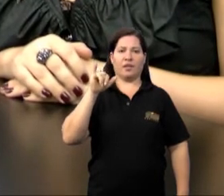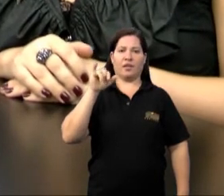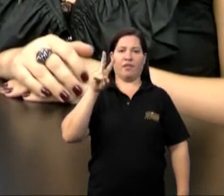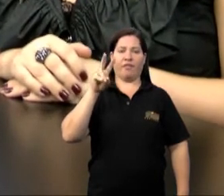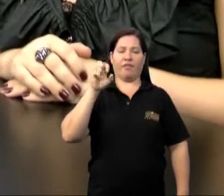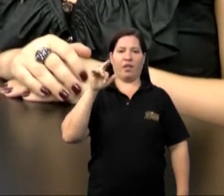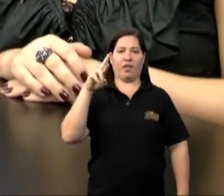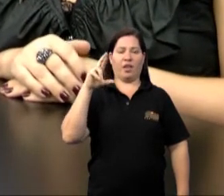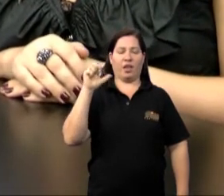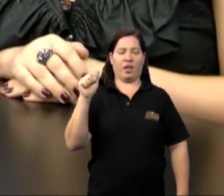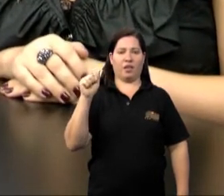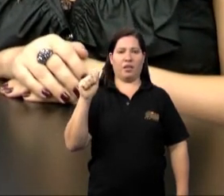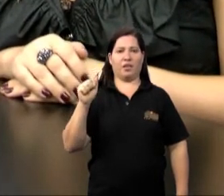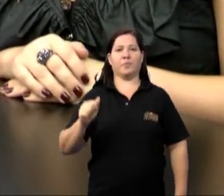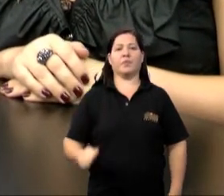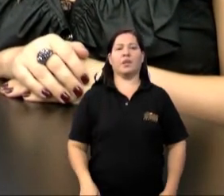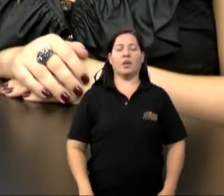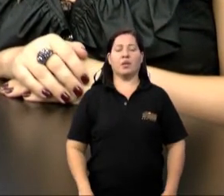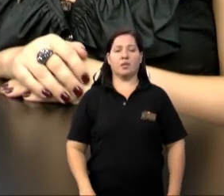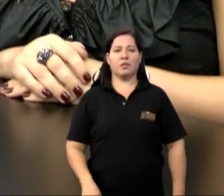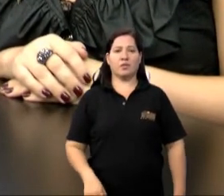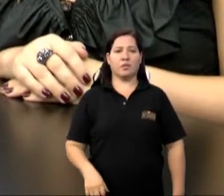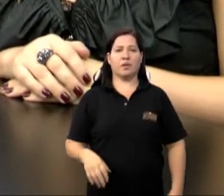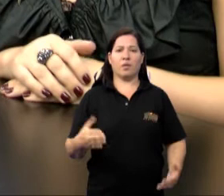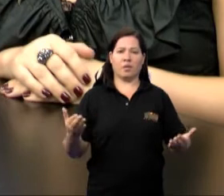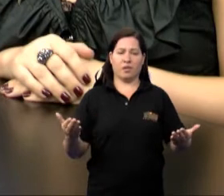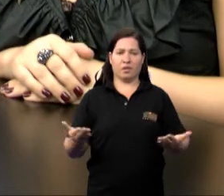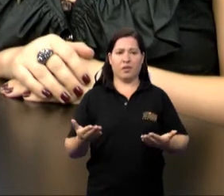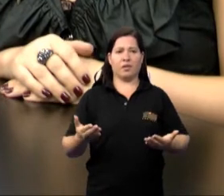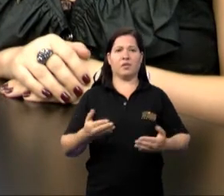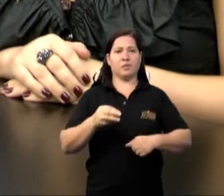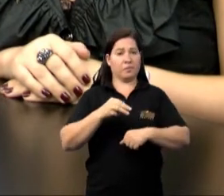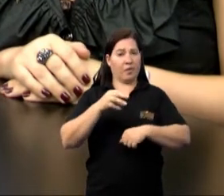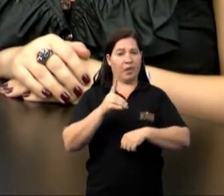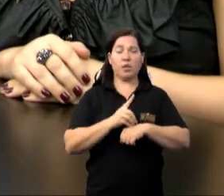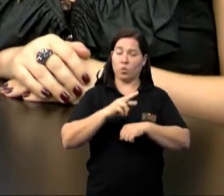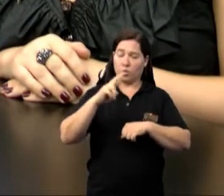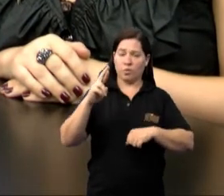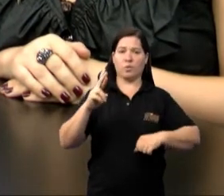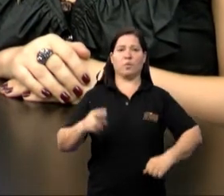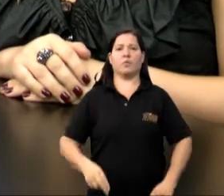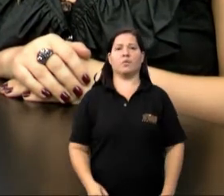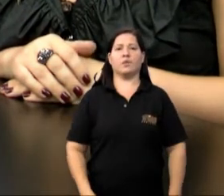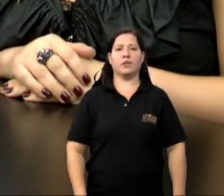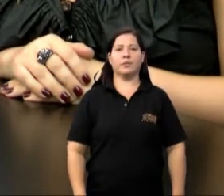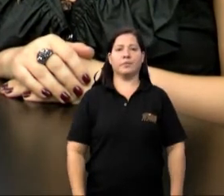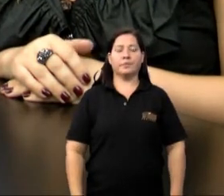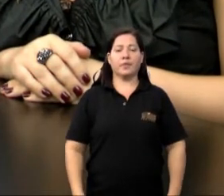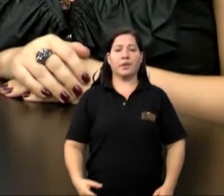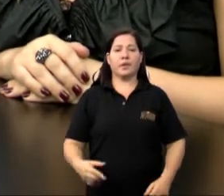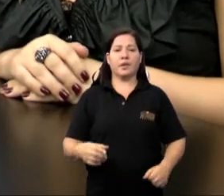educação. Ela estuda o desenvolvimento das crianças no espaço da escola, a educação infantil.